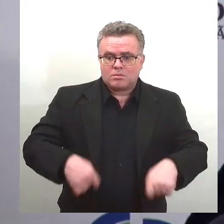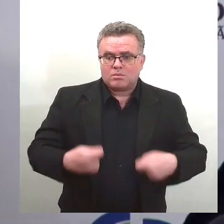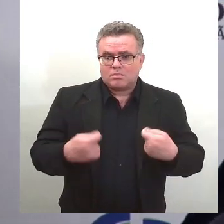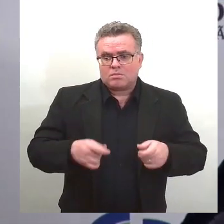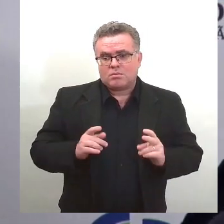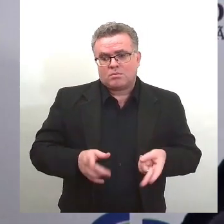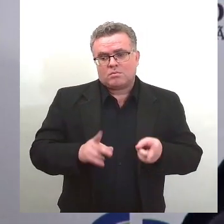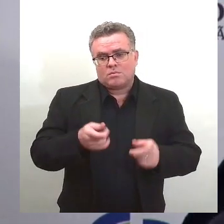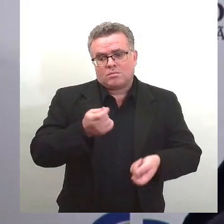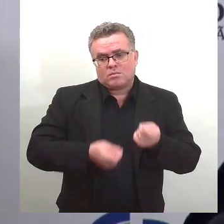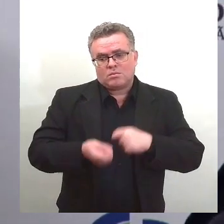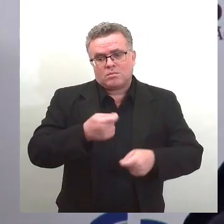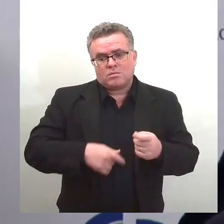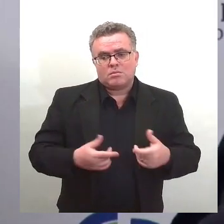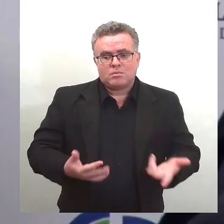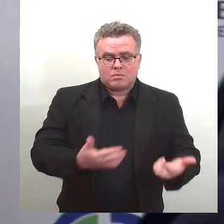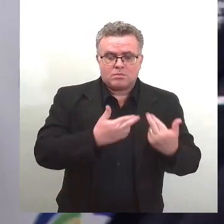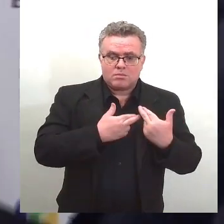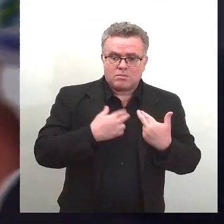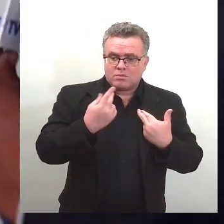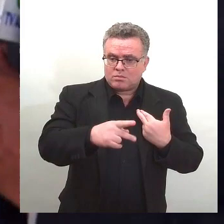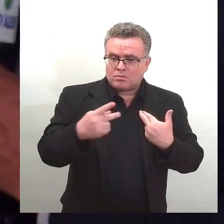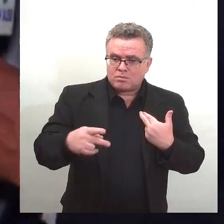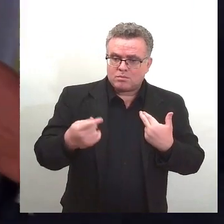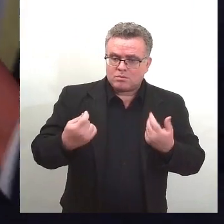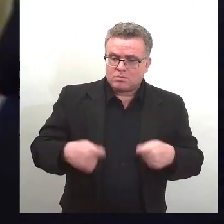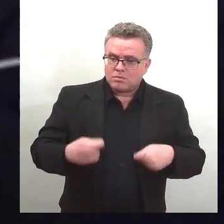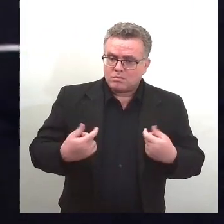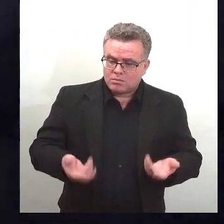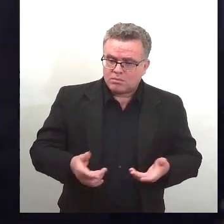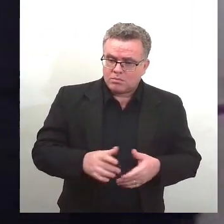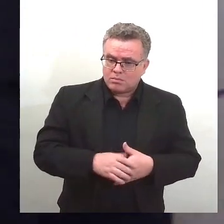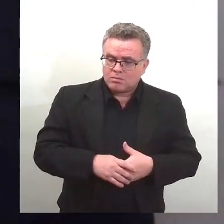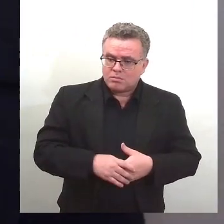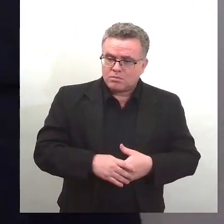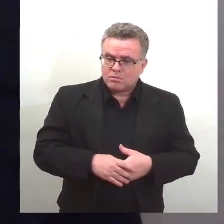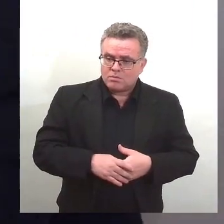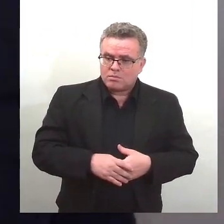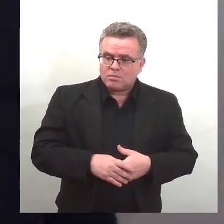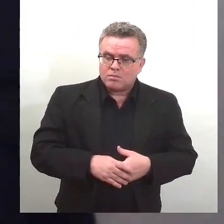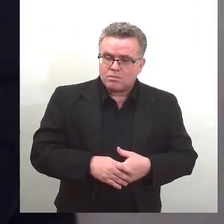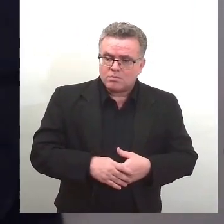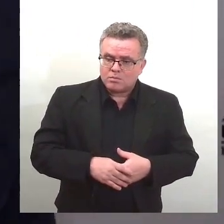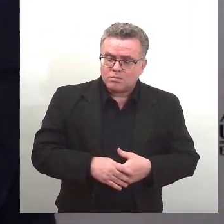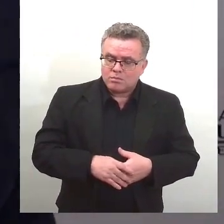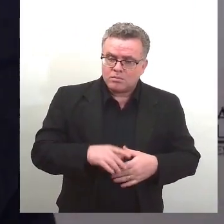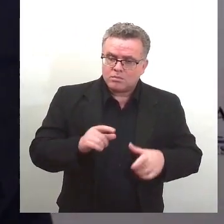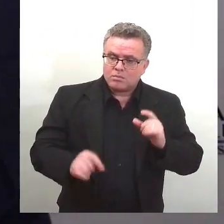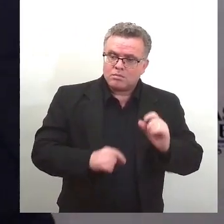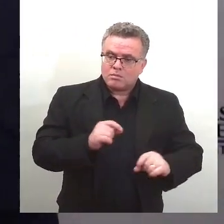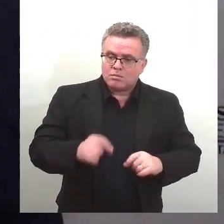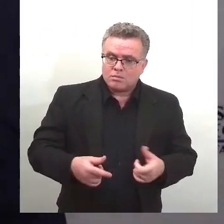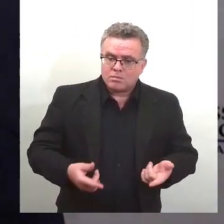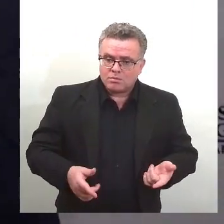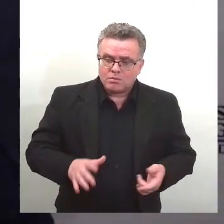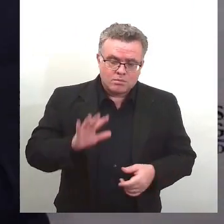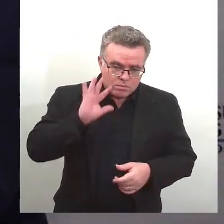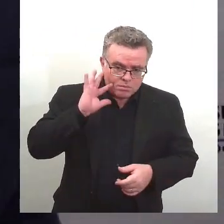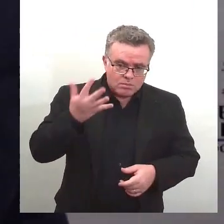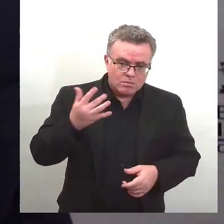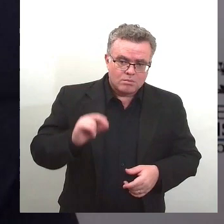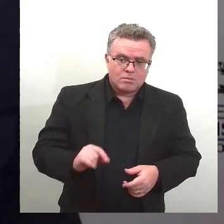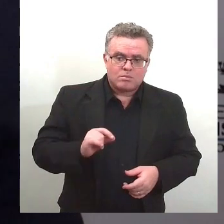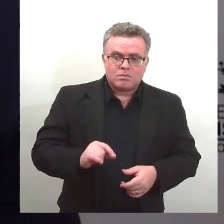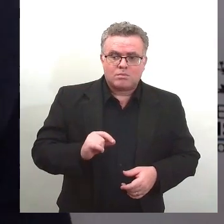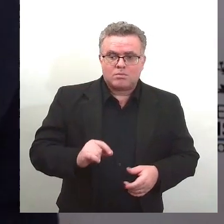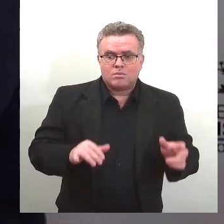sim um dever que a administração tem que cumprir. Deputado, o senhor também falou sobre uma decisão que foi anunciada